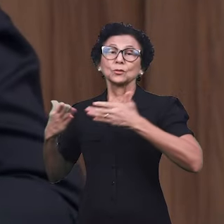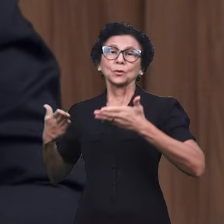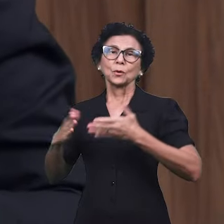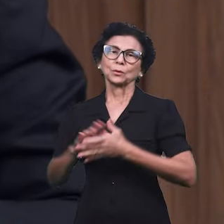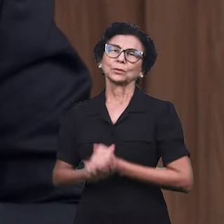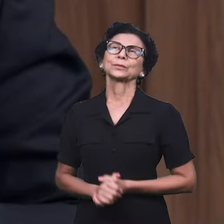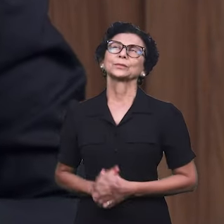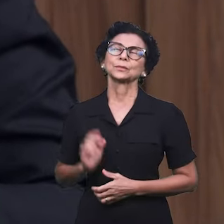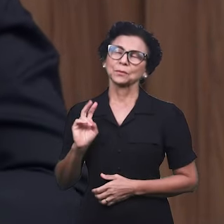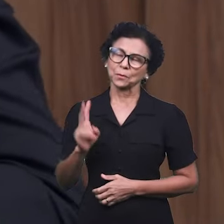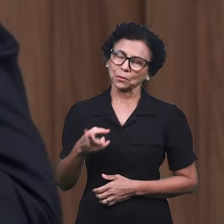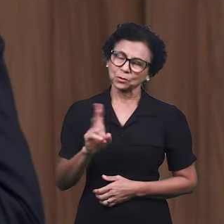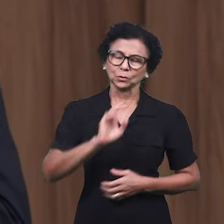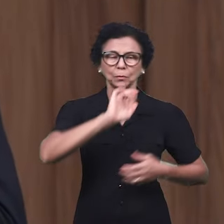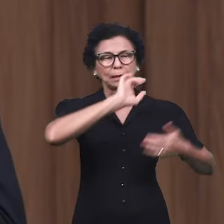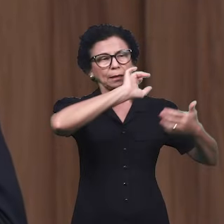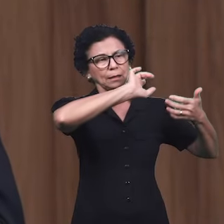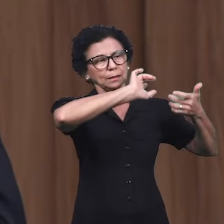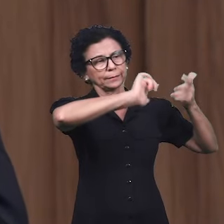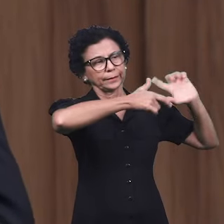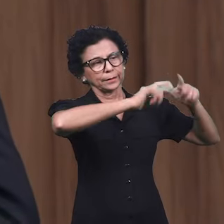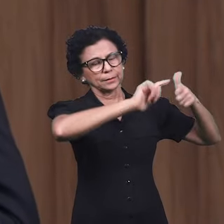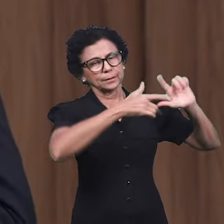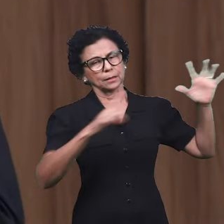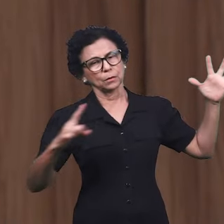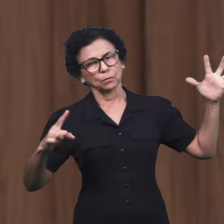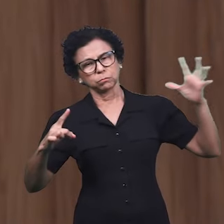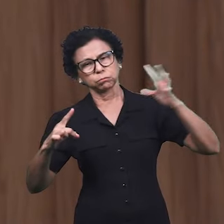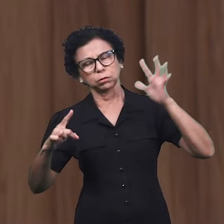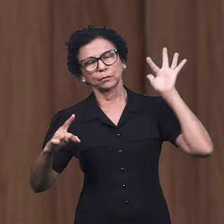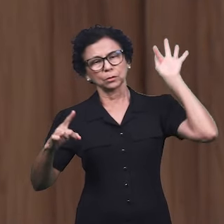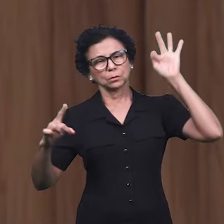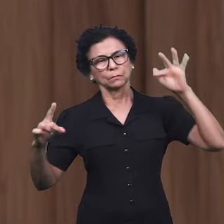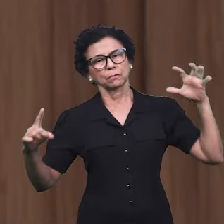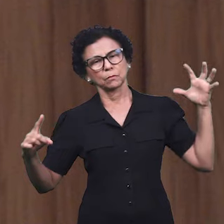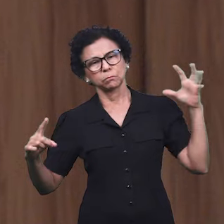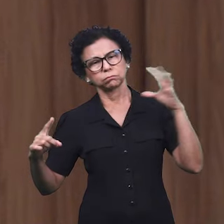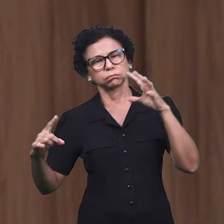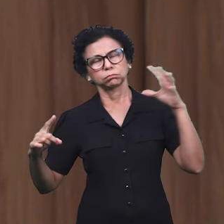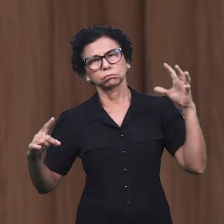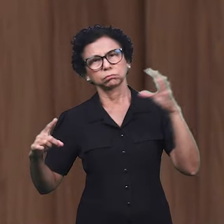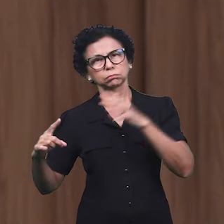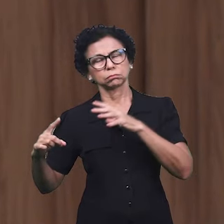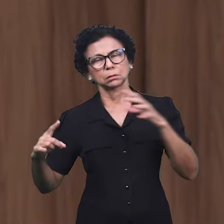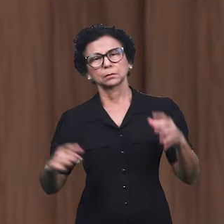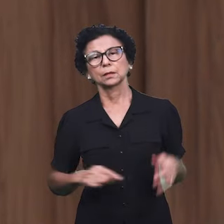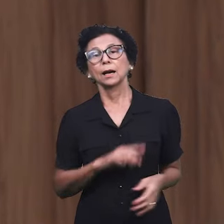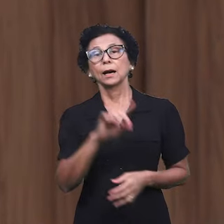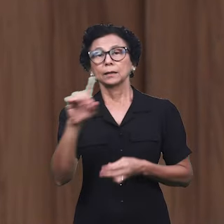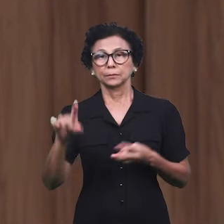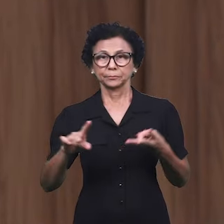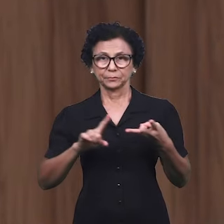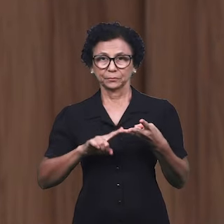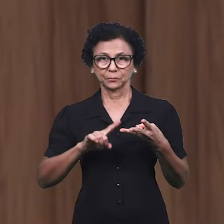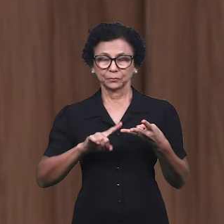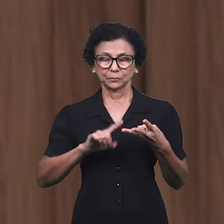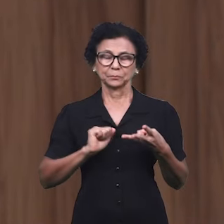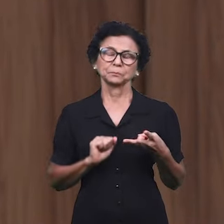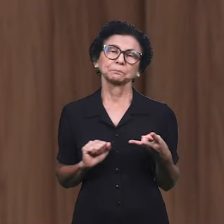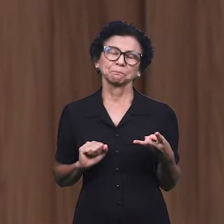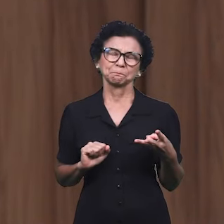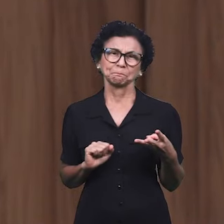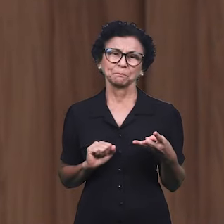o tradicionalismo, a filosofia, mas também havia uma terceira interferência aqui, que